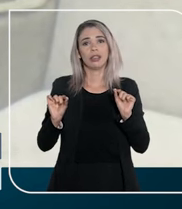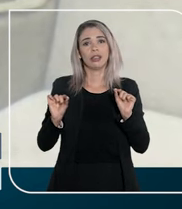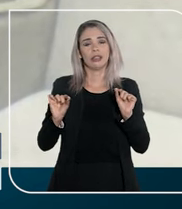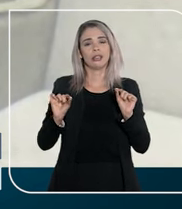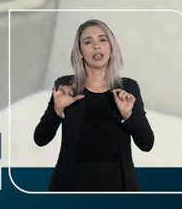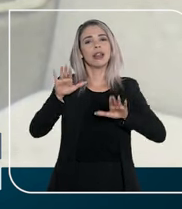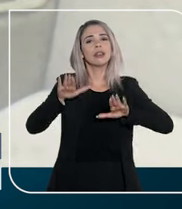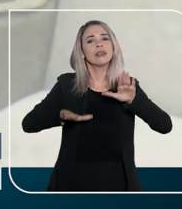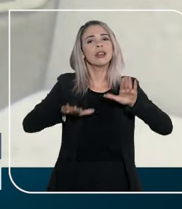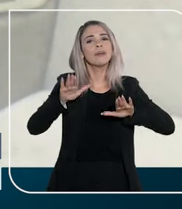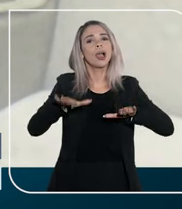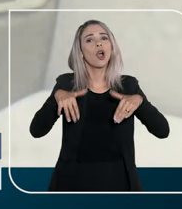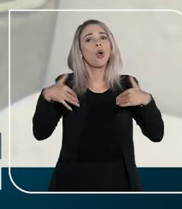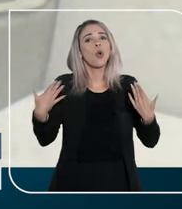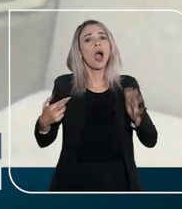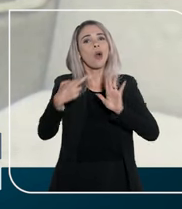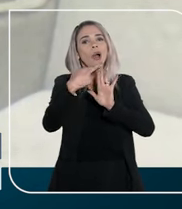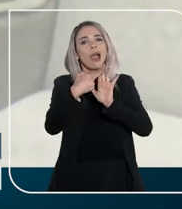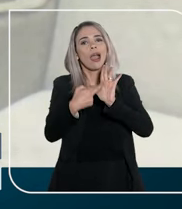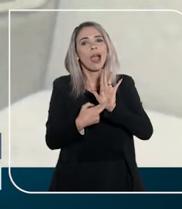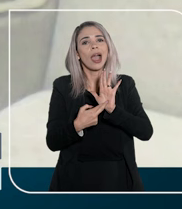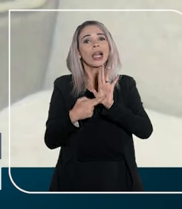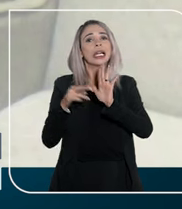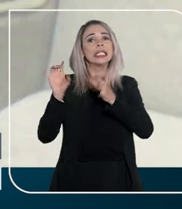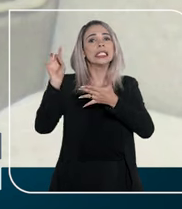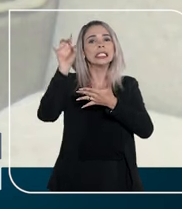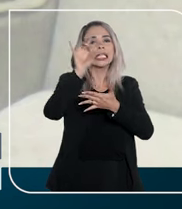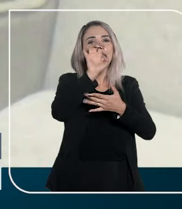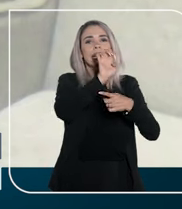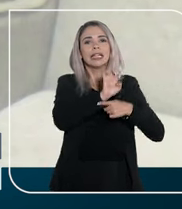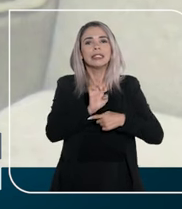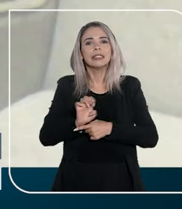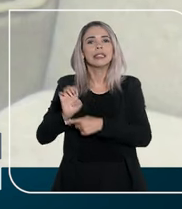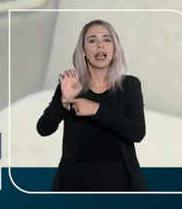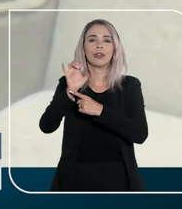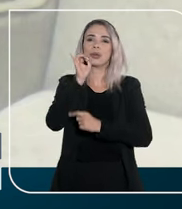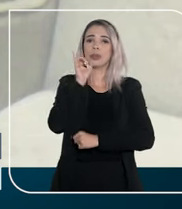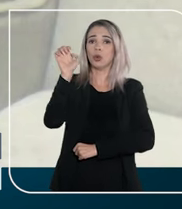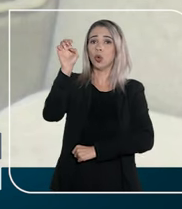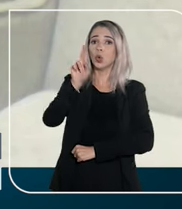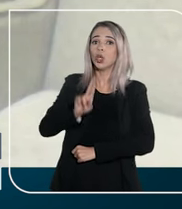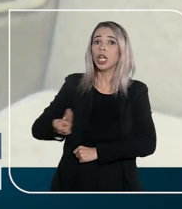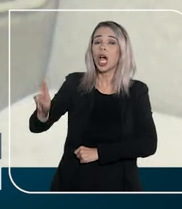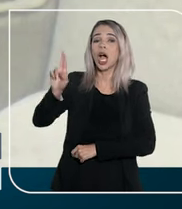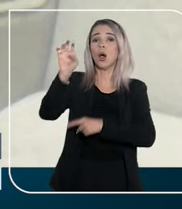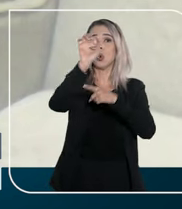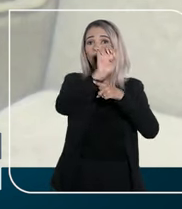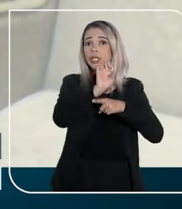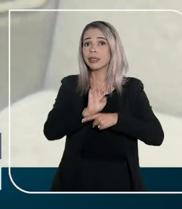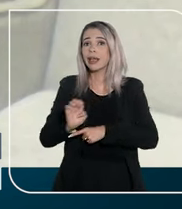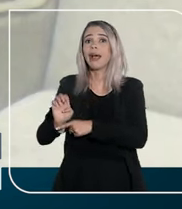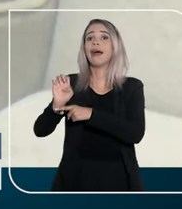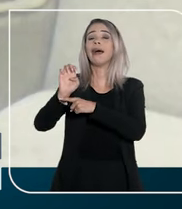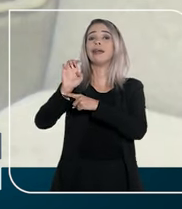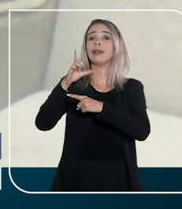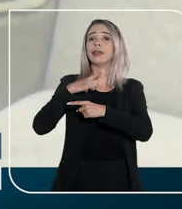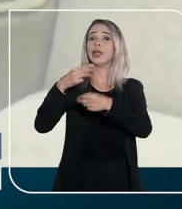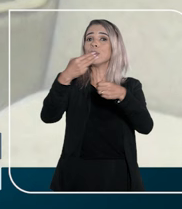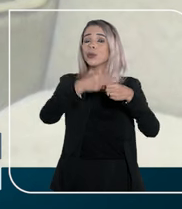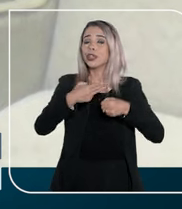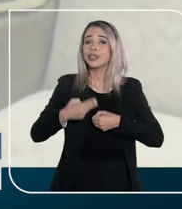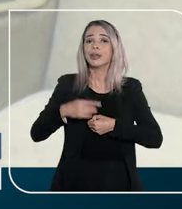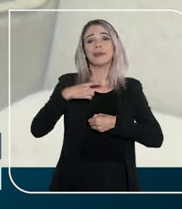do regramento de cada ente federativo. Então, a União tem a sua lei, vários estados da federação também,